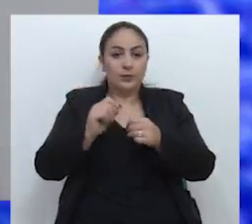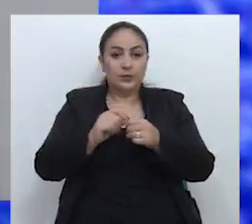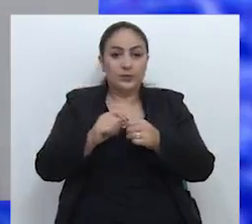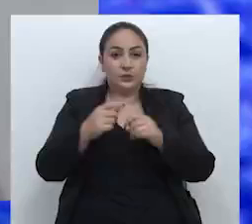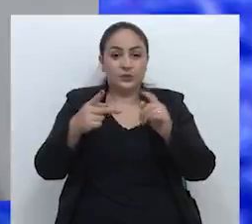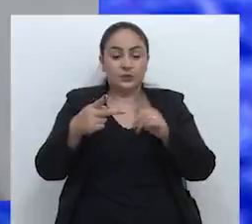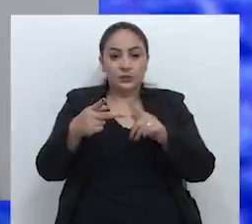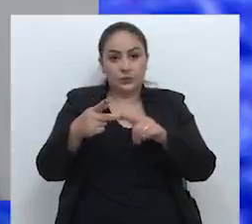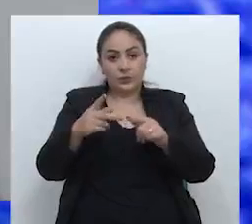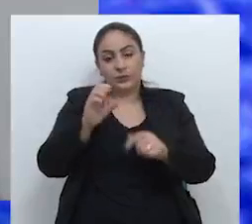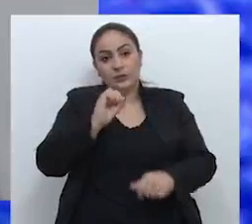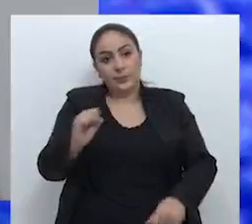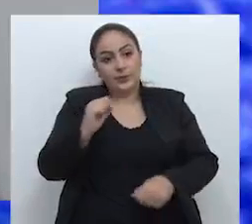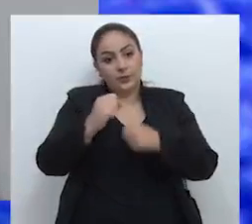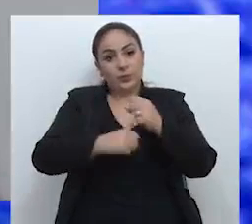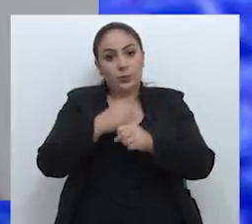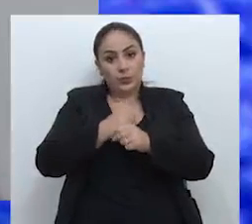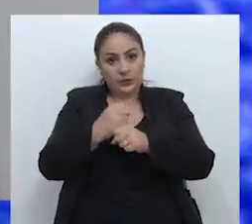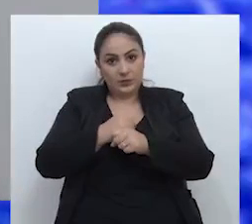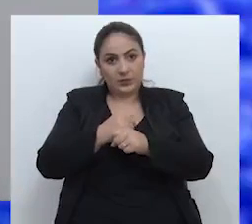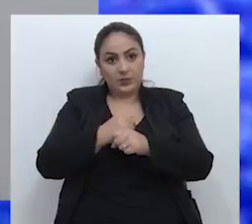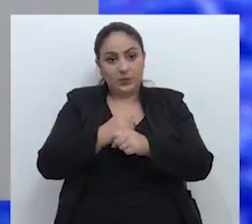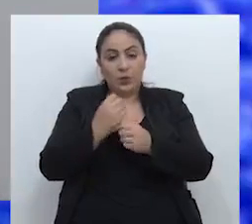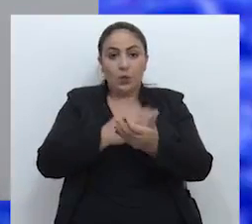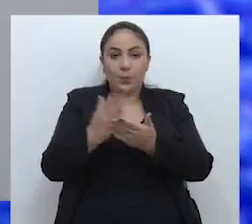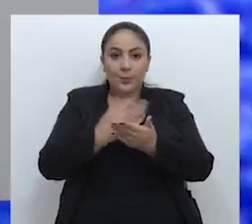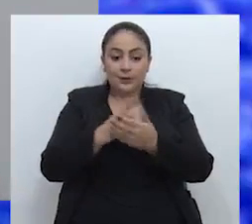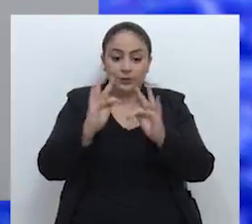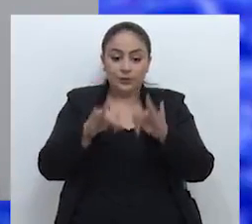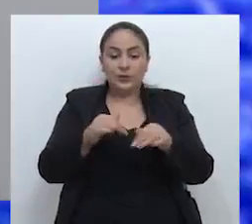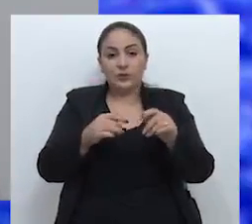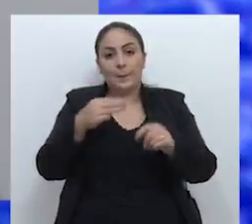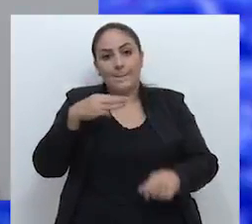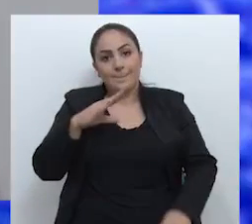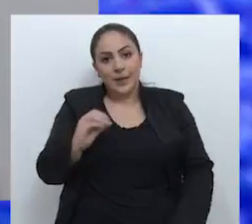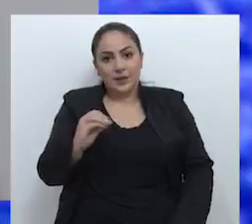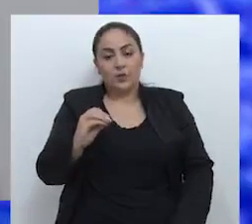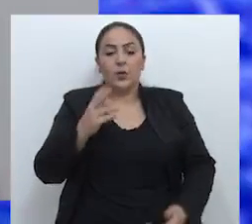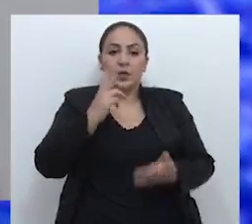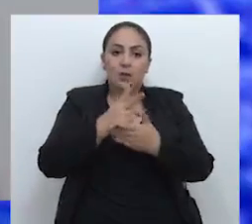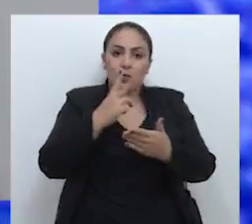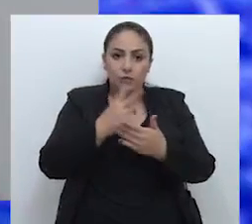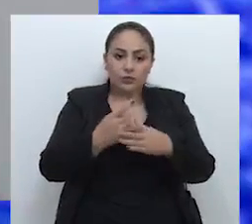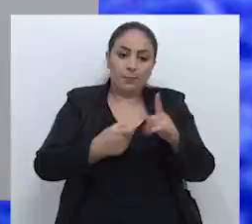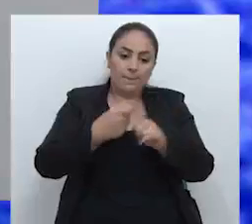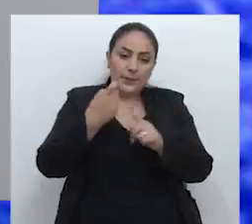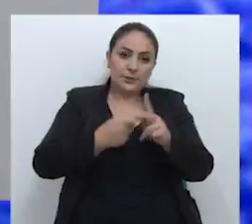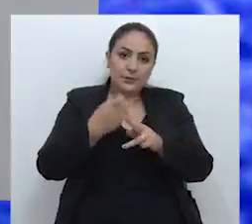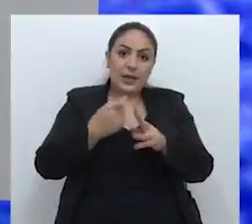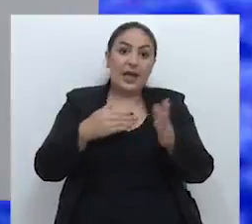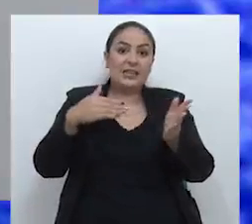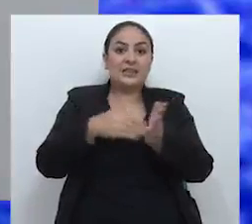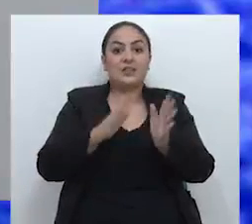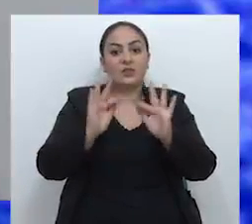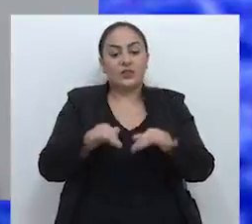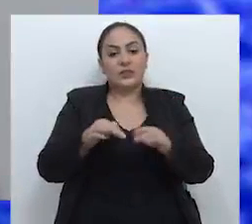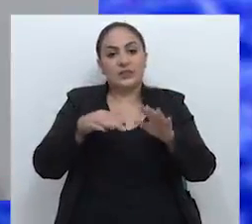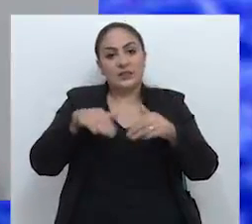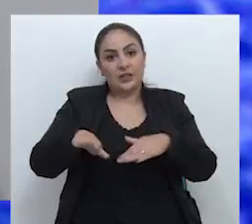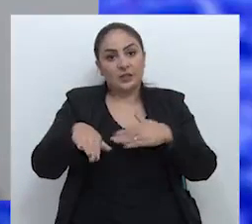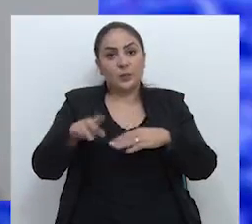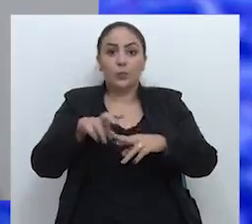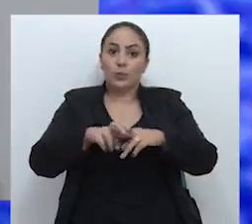no segundo semestre do ano, este ano as restituições iniciam ao final de maio e seguem mensalmente até o final de